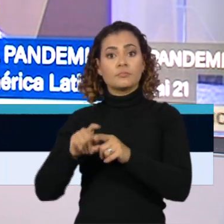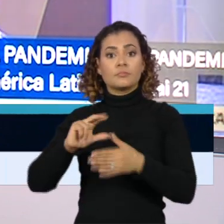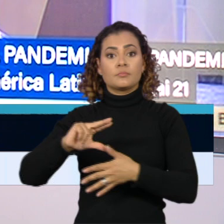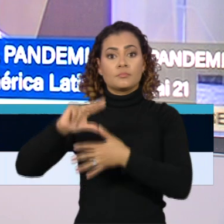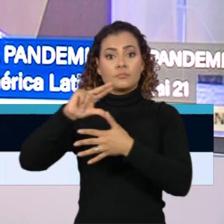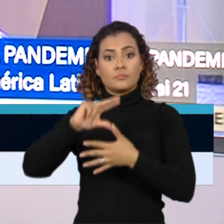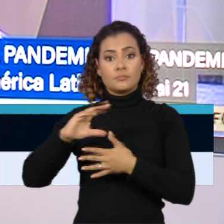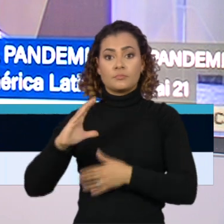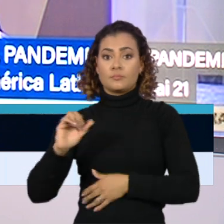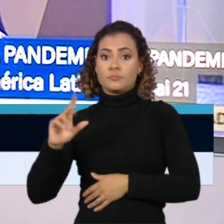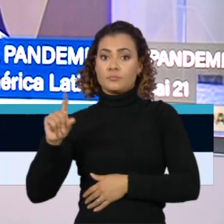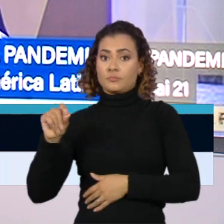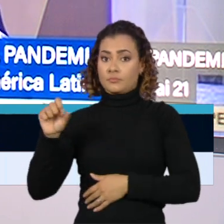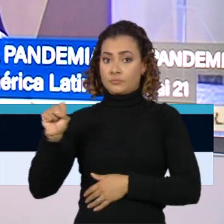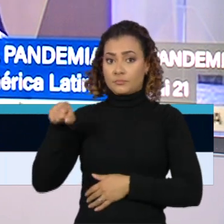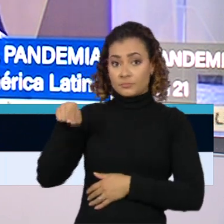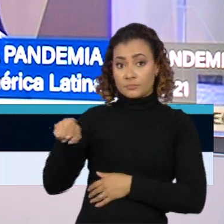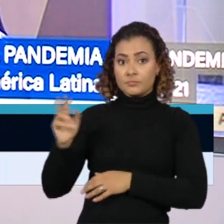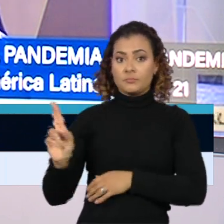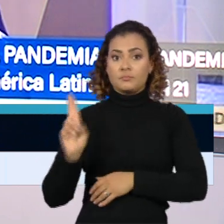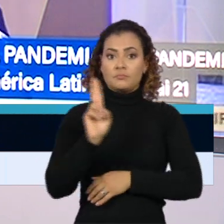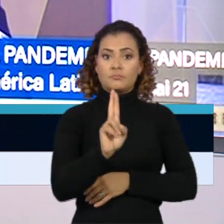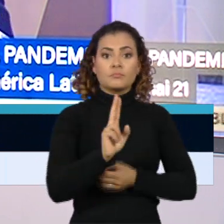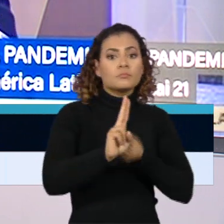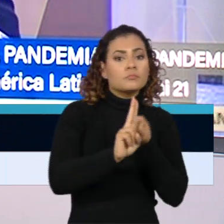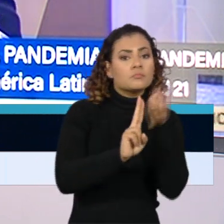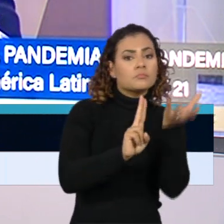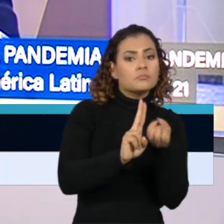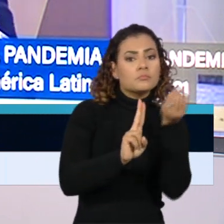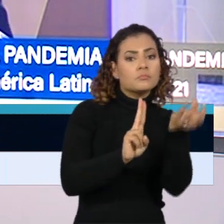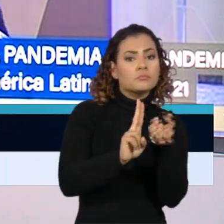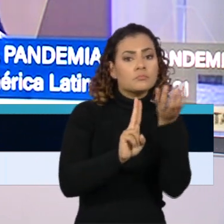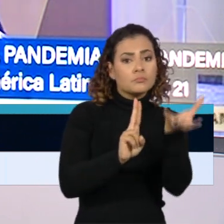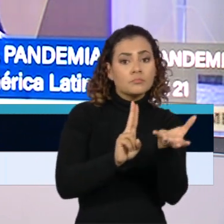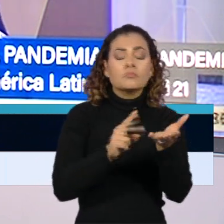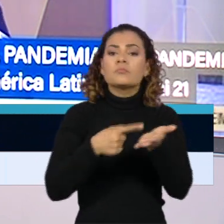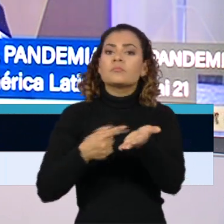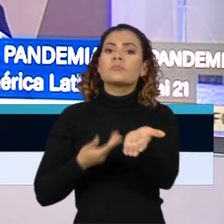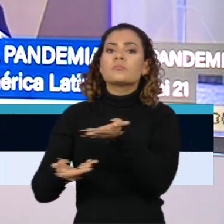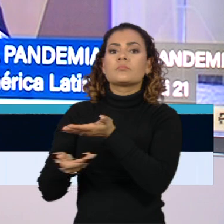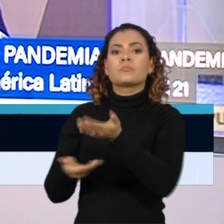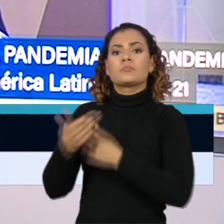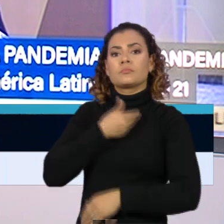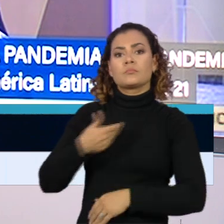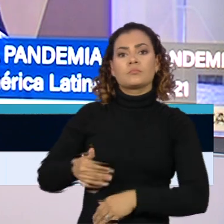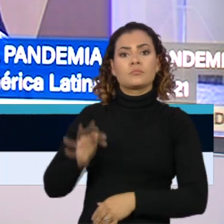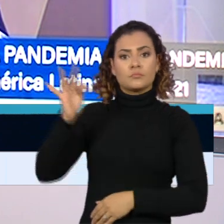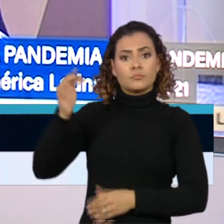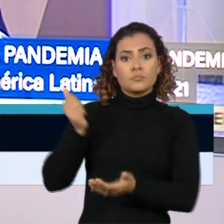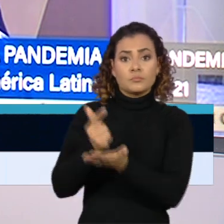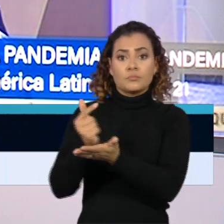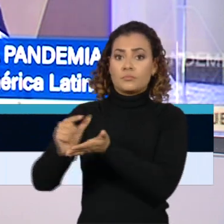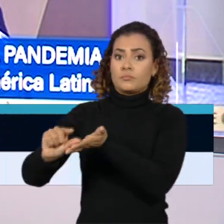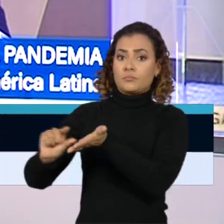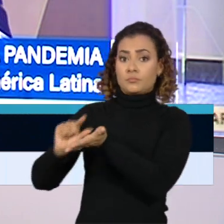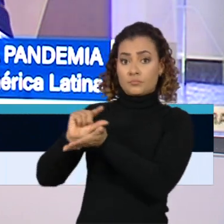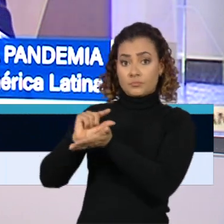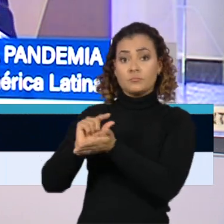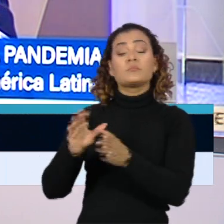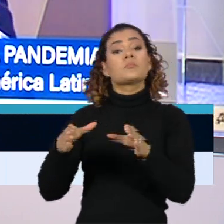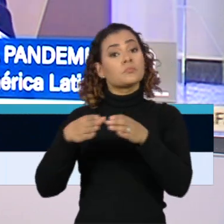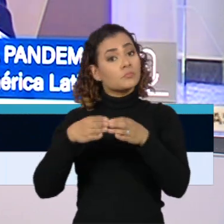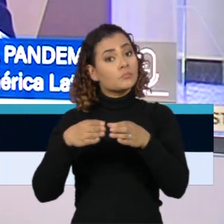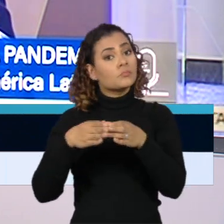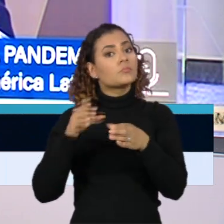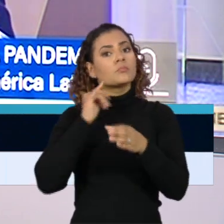Latina, Carlos Murilo. Questionado sobre as negociações com o governo federal para aquisição de vacinas, o executivo